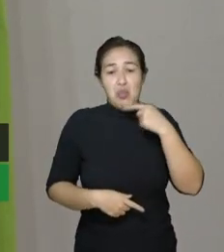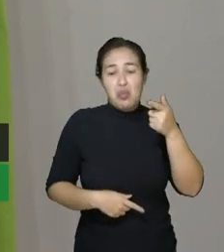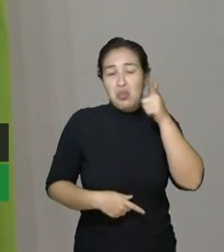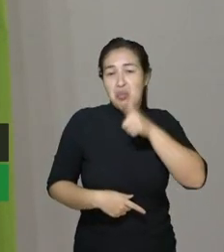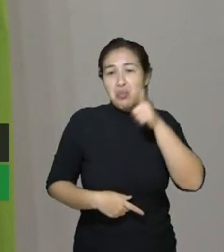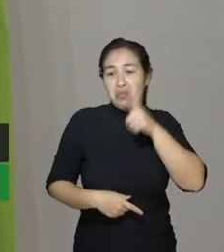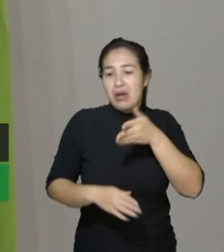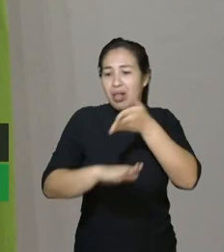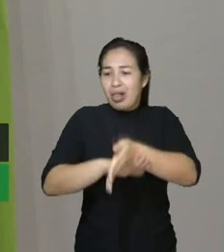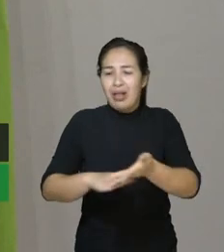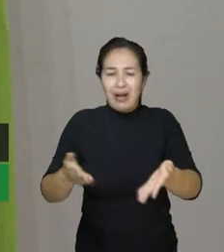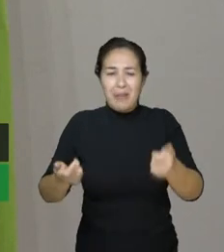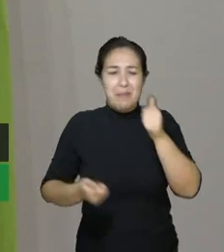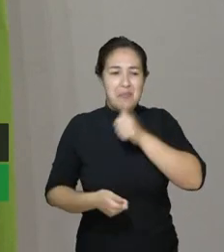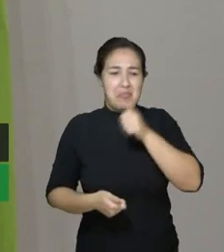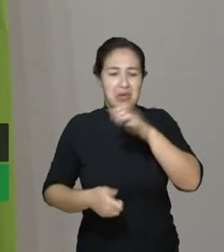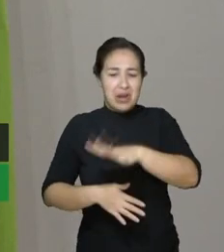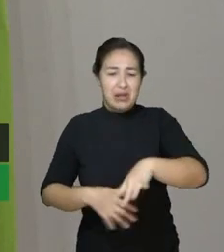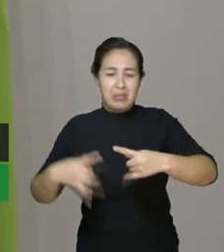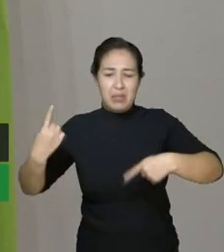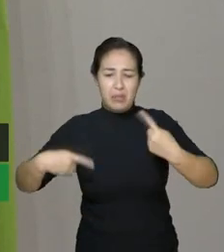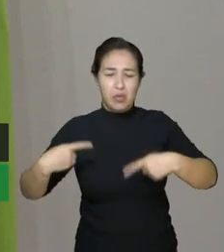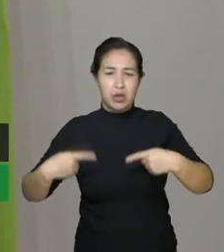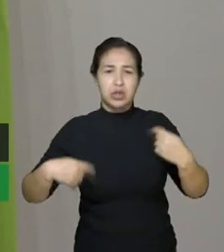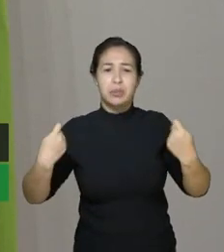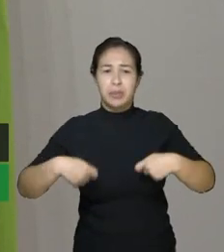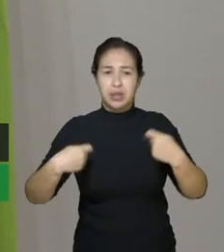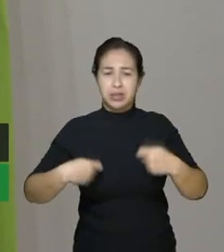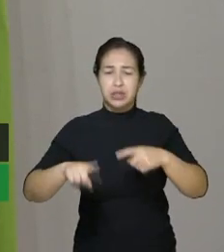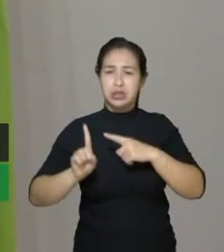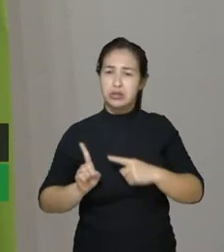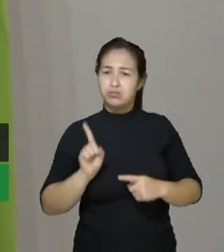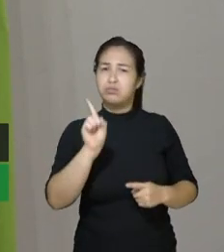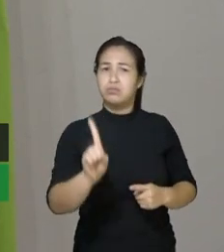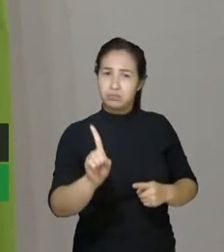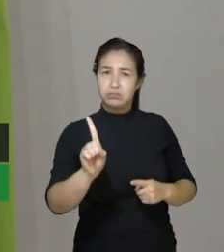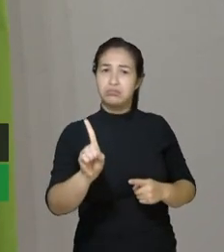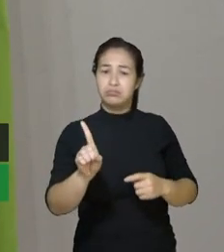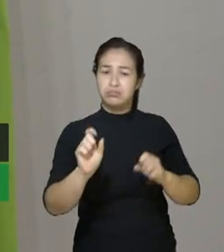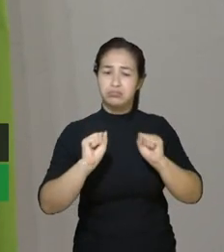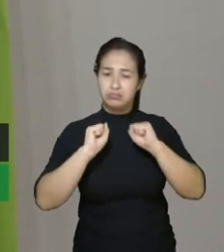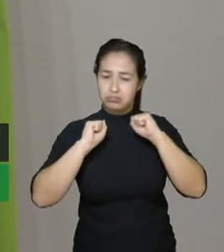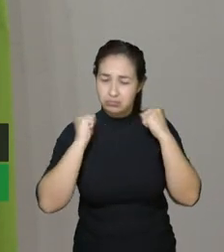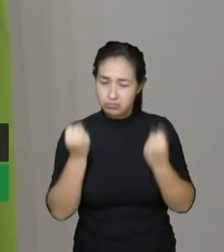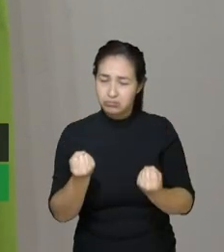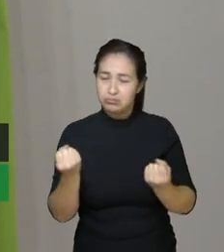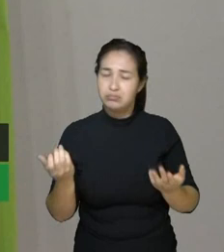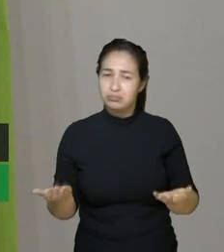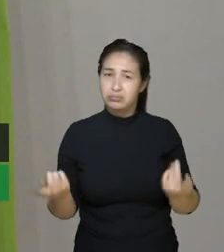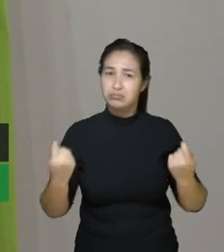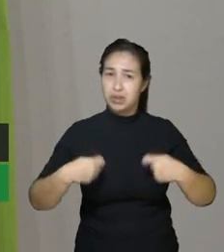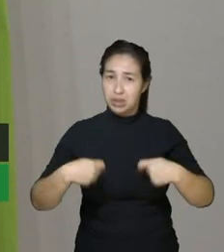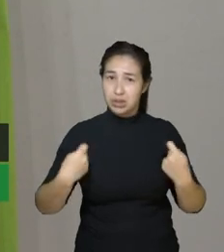colocar o seu nome à disposição, na hora de dar sua cara a tapa, também não fazer a sua parte. Então, eu fico realmente muito feliz, foi